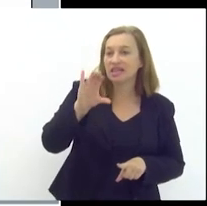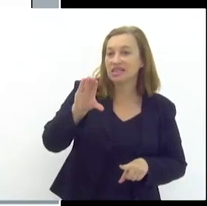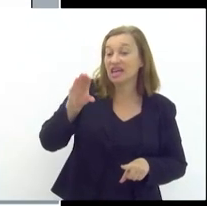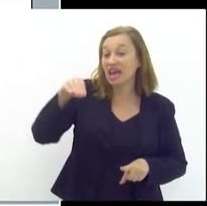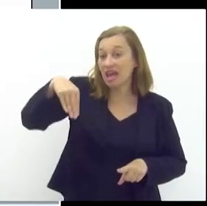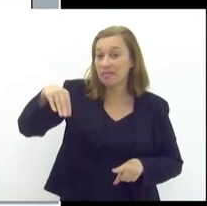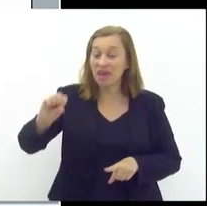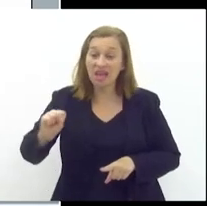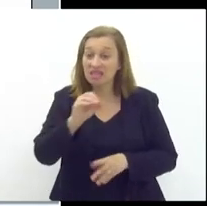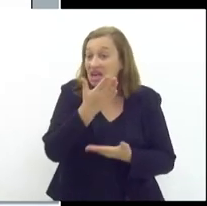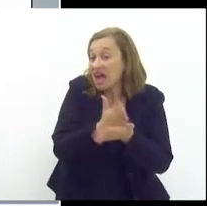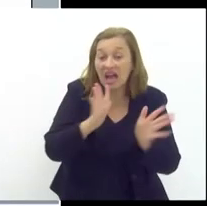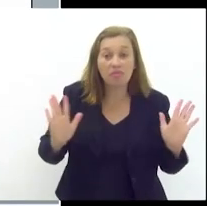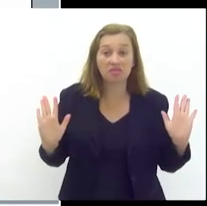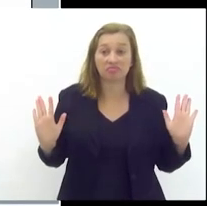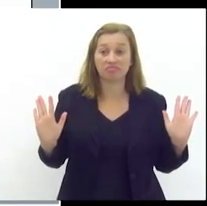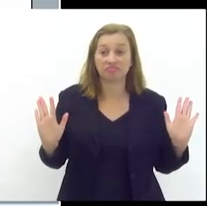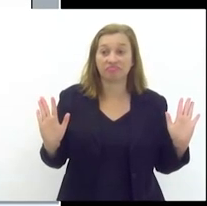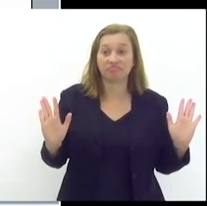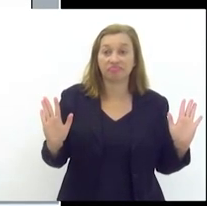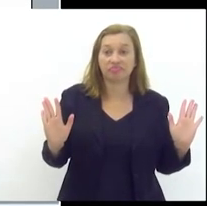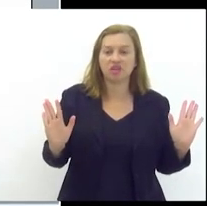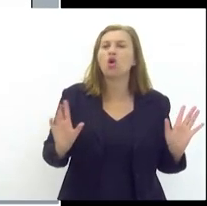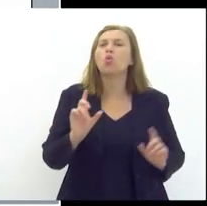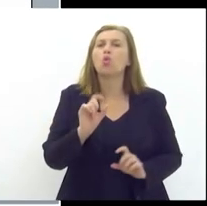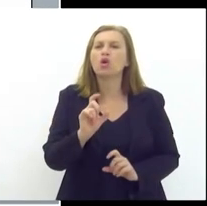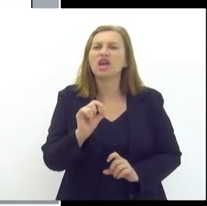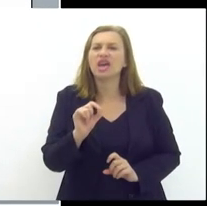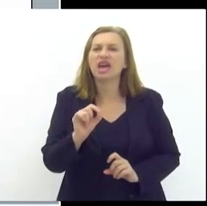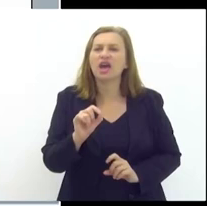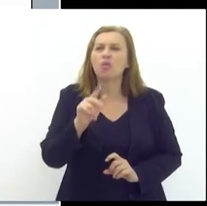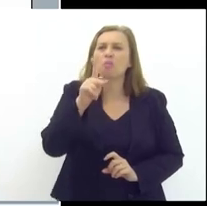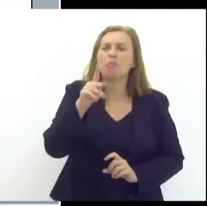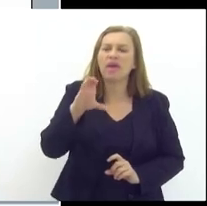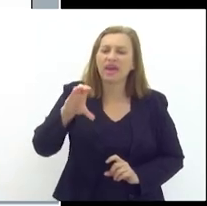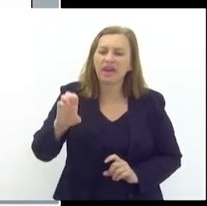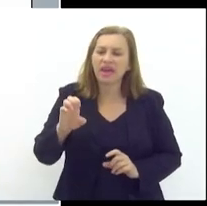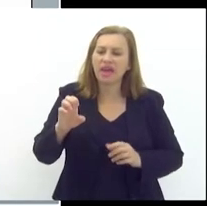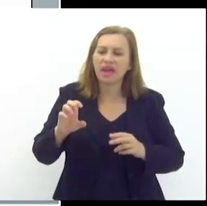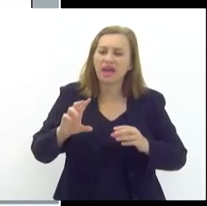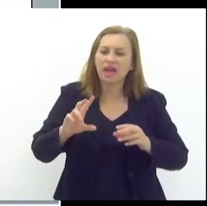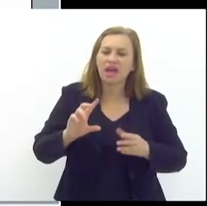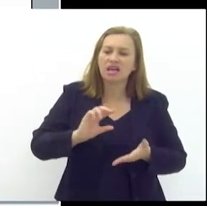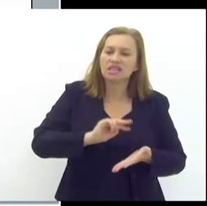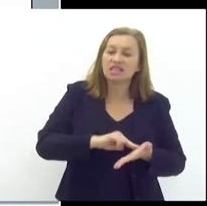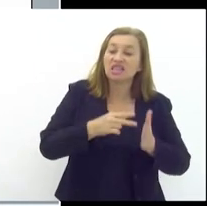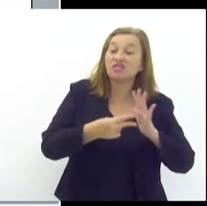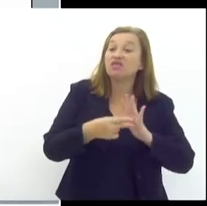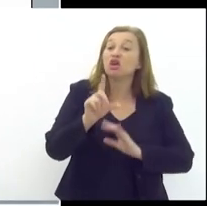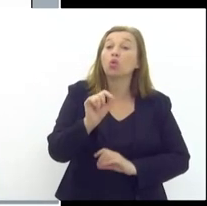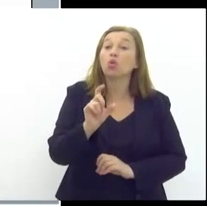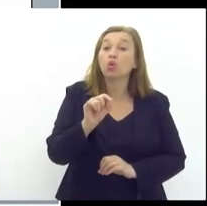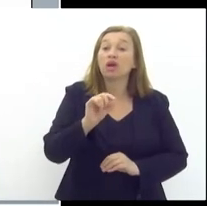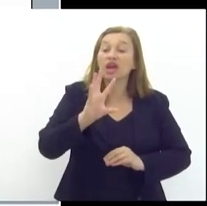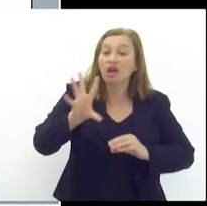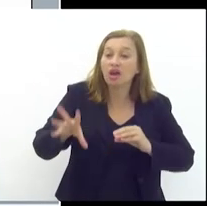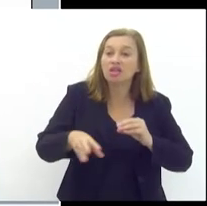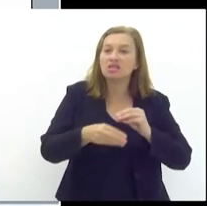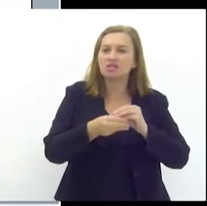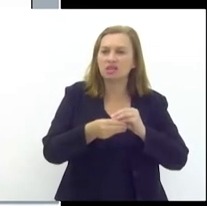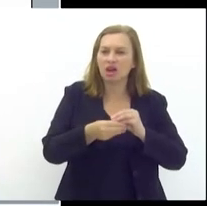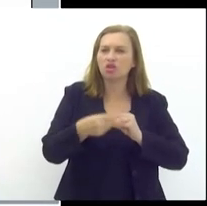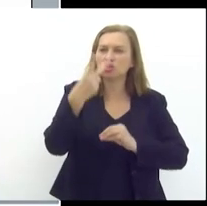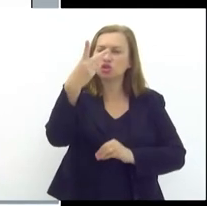o que que é o fac não adicional de ICMS e esse adicional de cms é 2% sobre